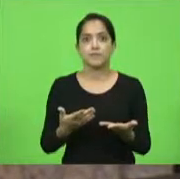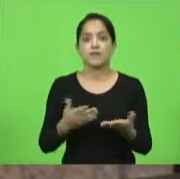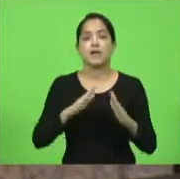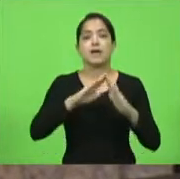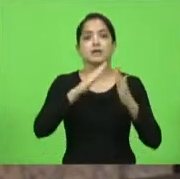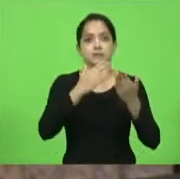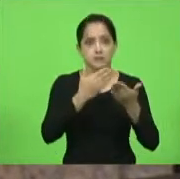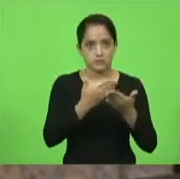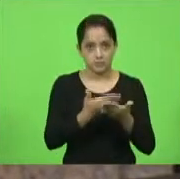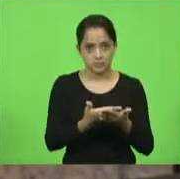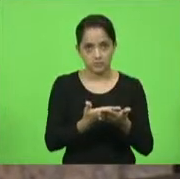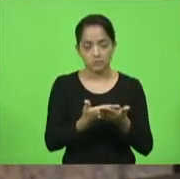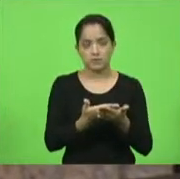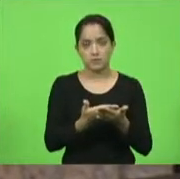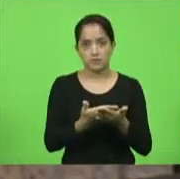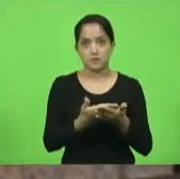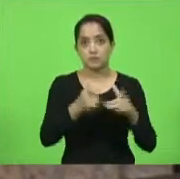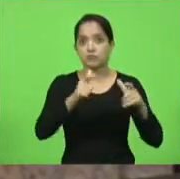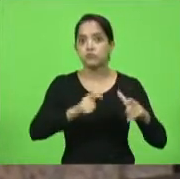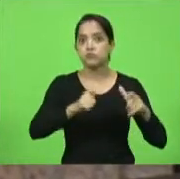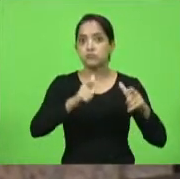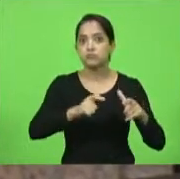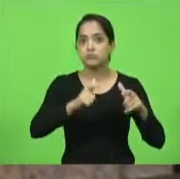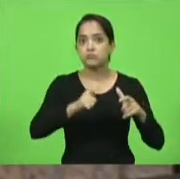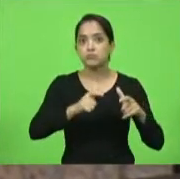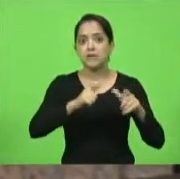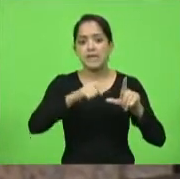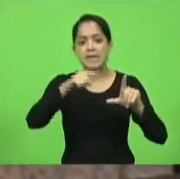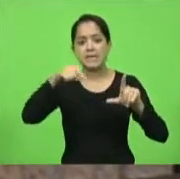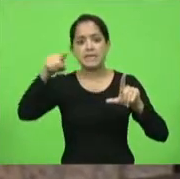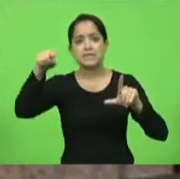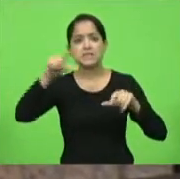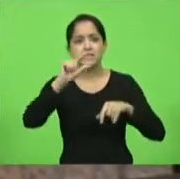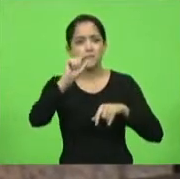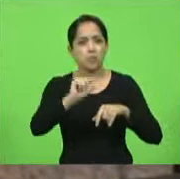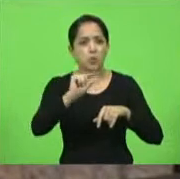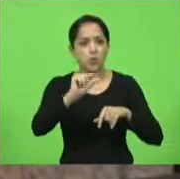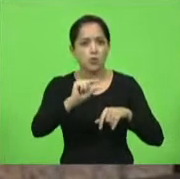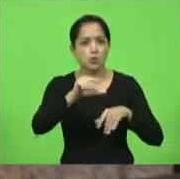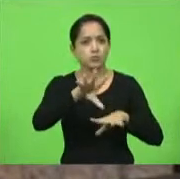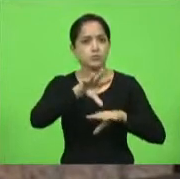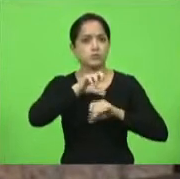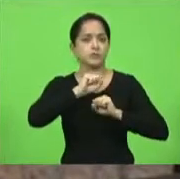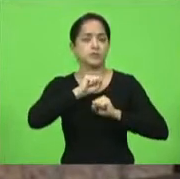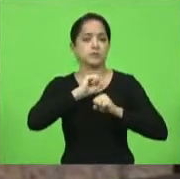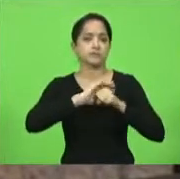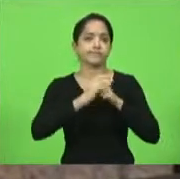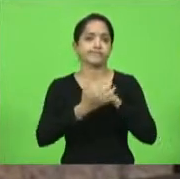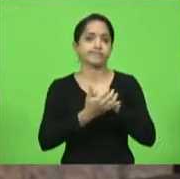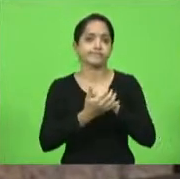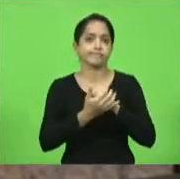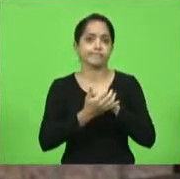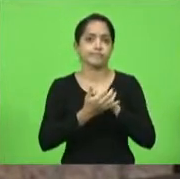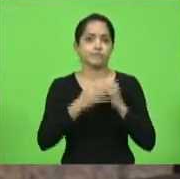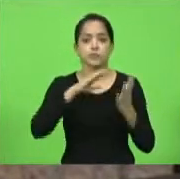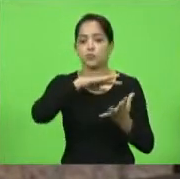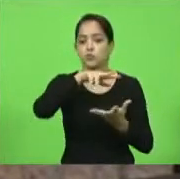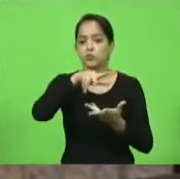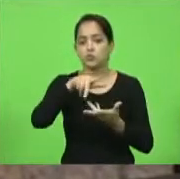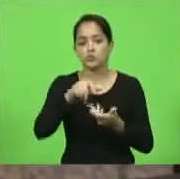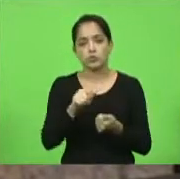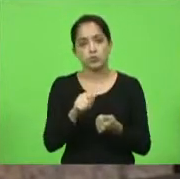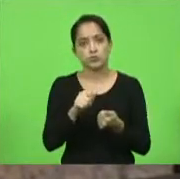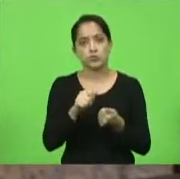escolas estão entre os locais com menor índice de infecção no mundo todo. Nós ouvimos falar